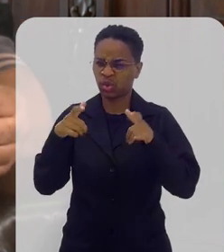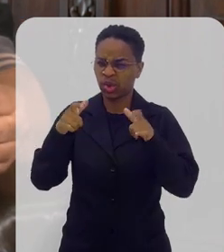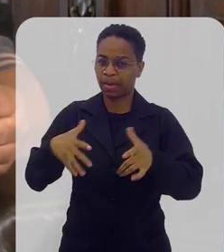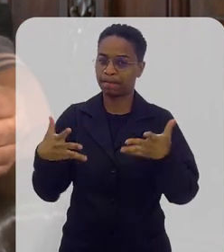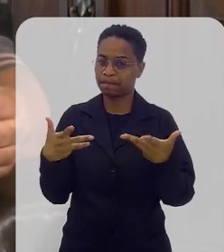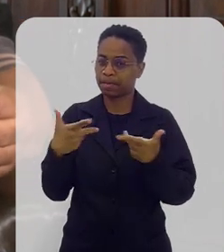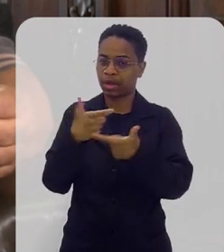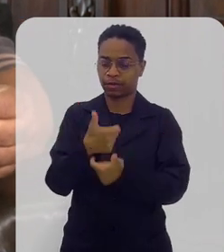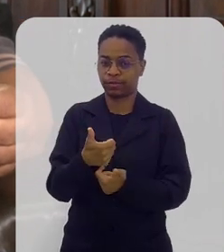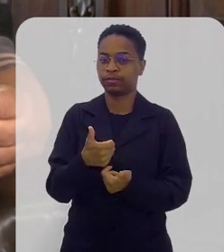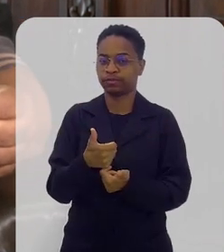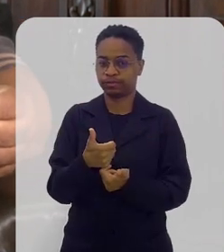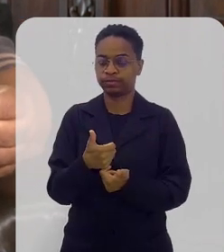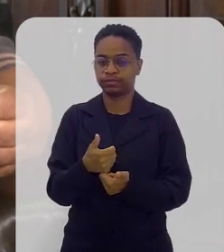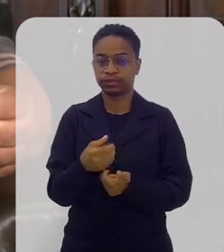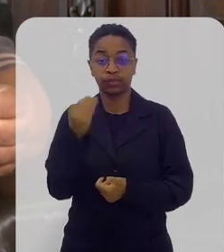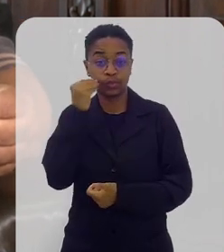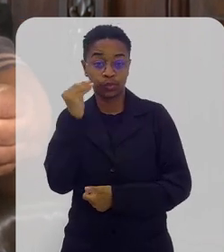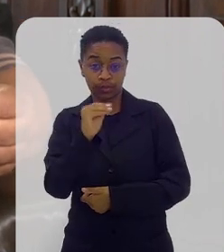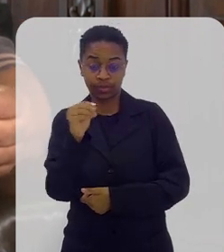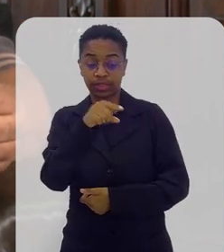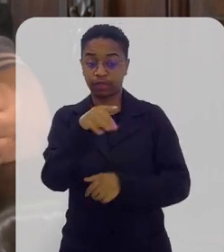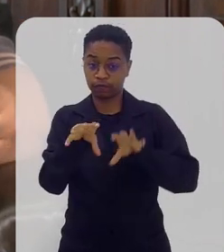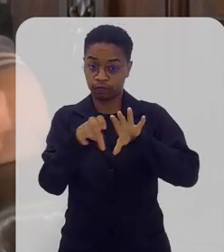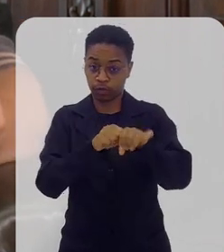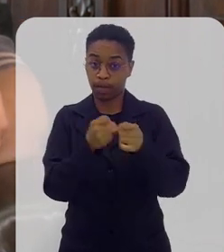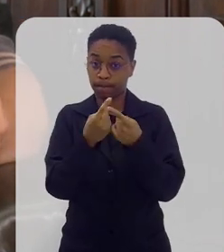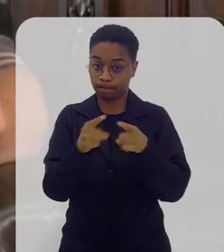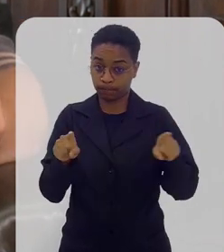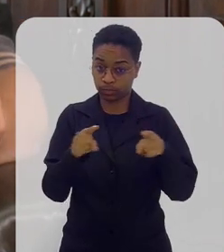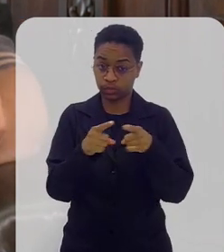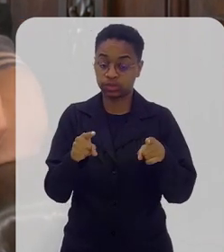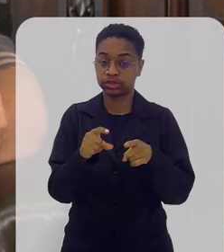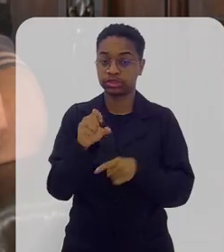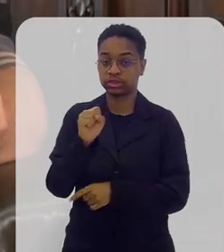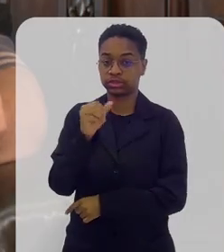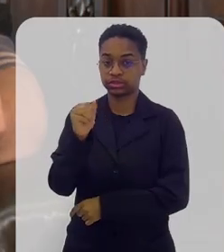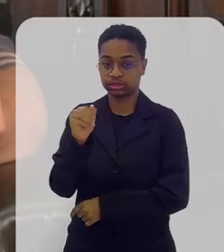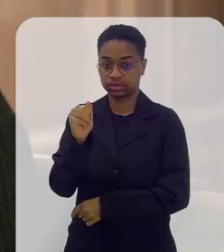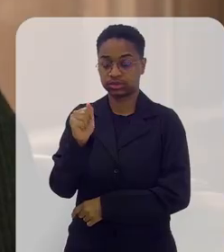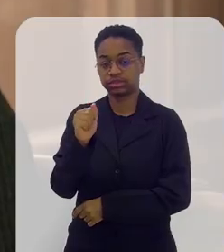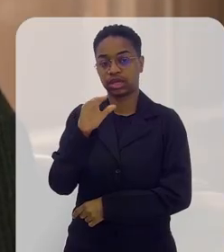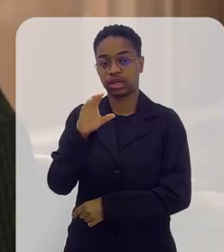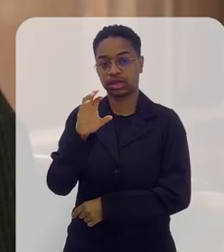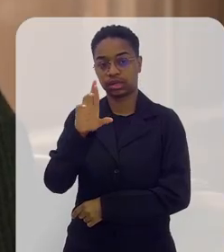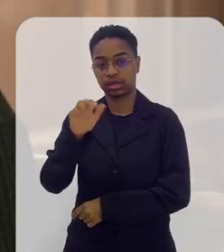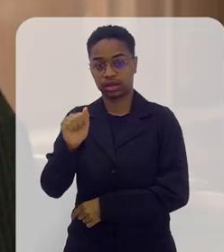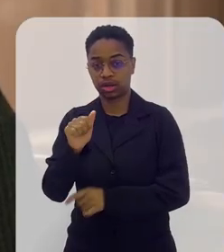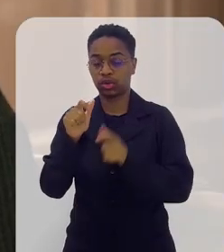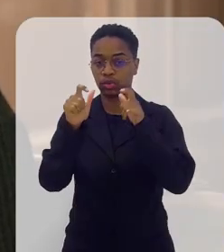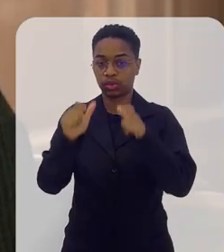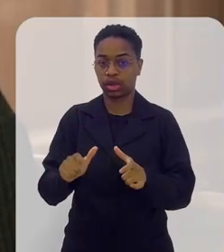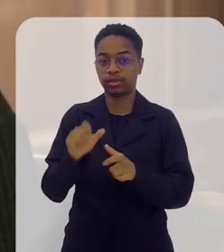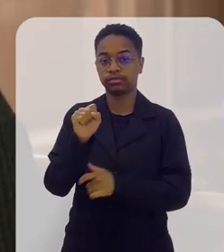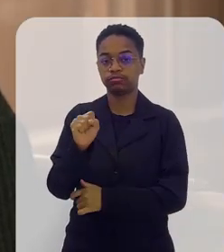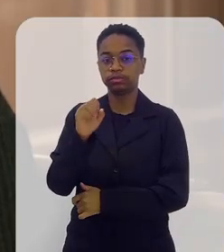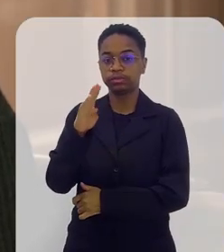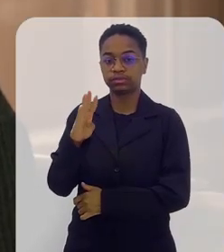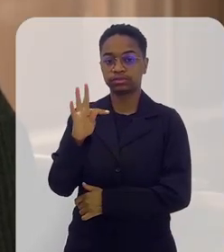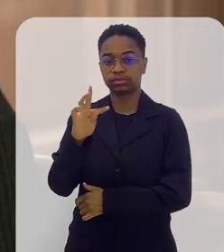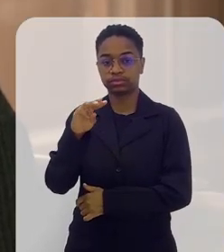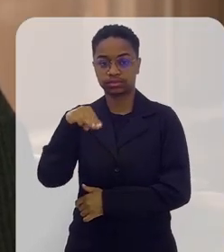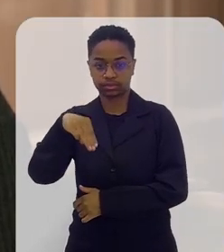Jardim. Beijo. Ela é formada em música sacra pela STBN, Seminário Teológico Batista